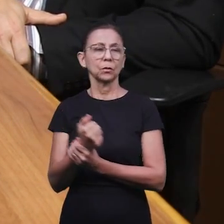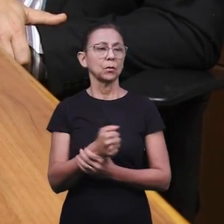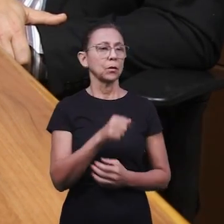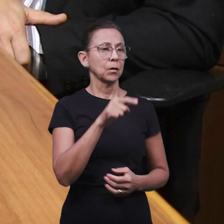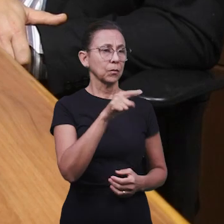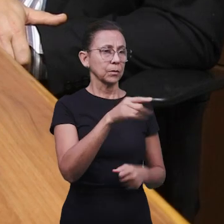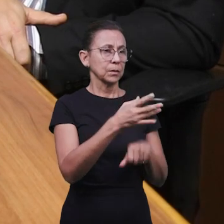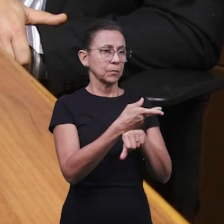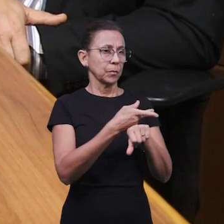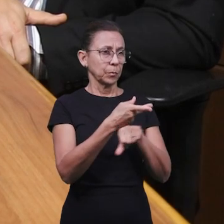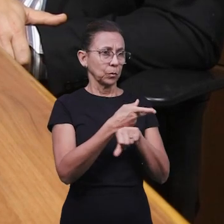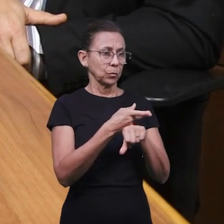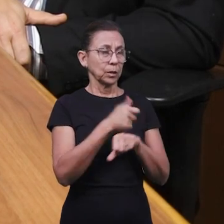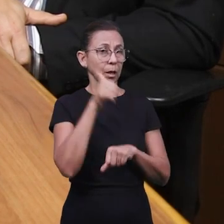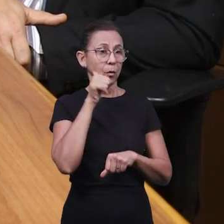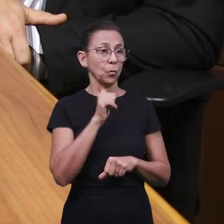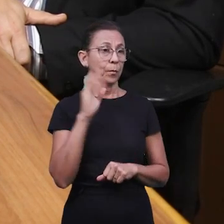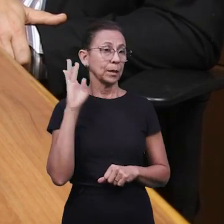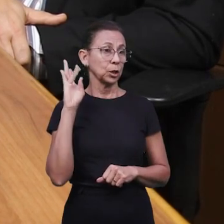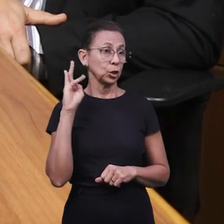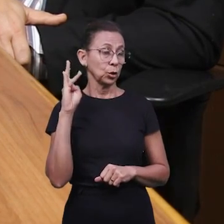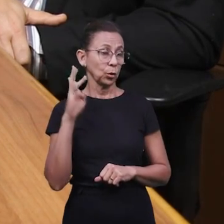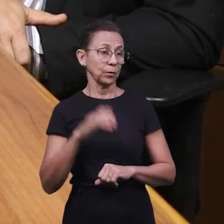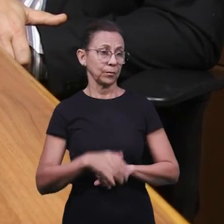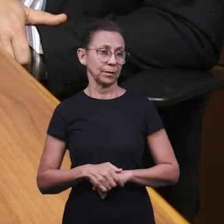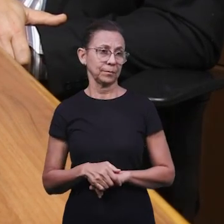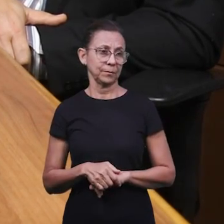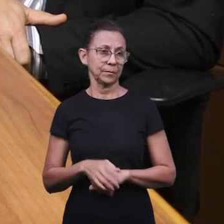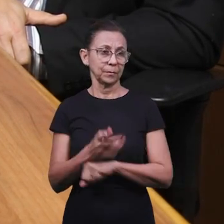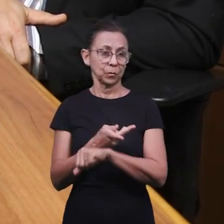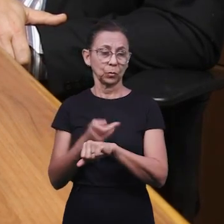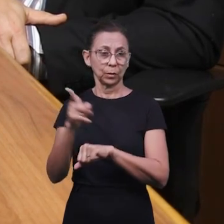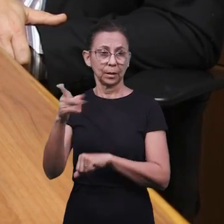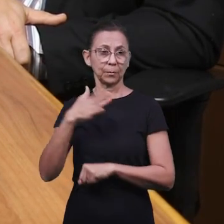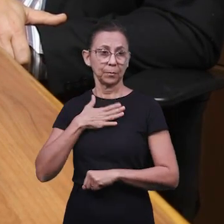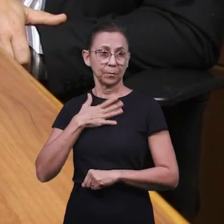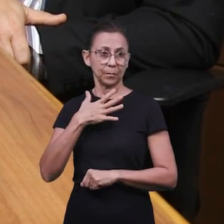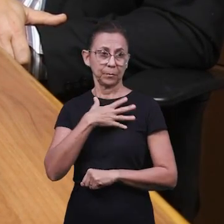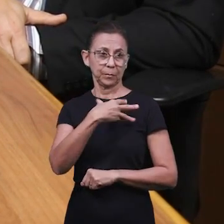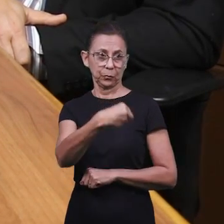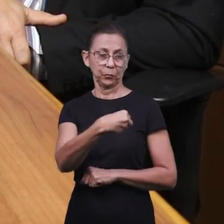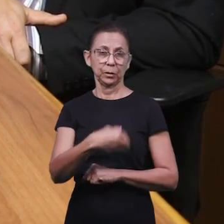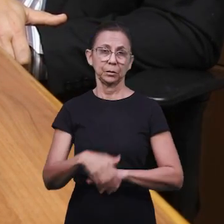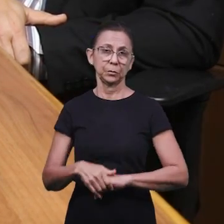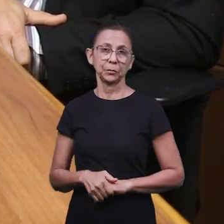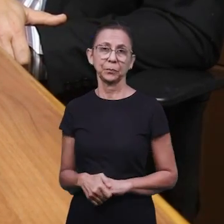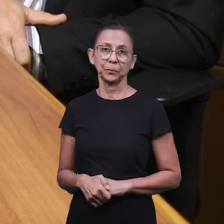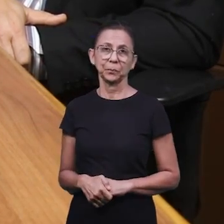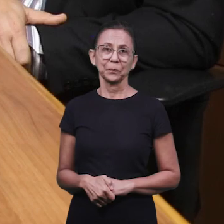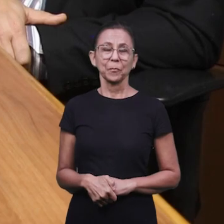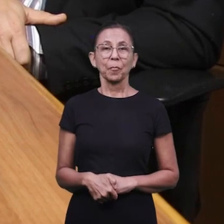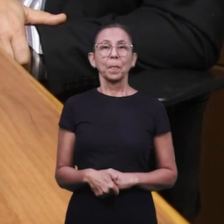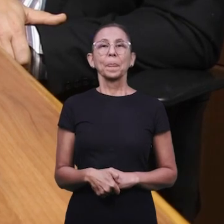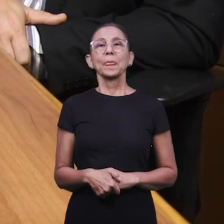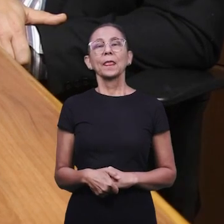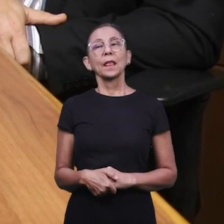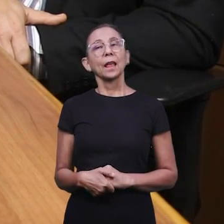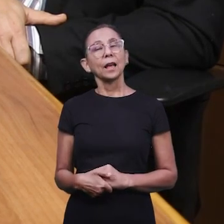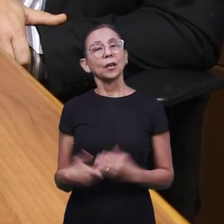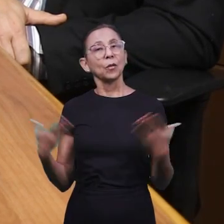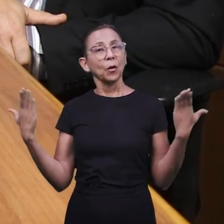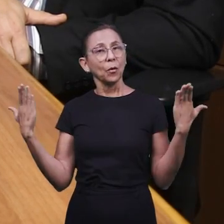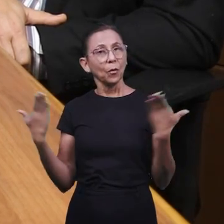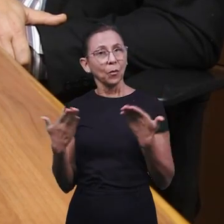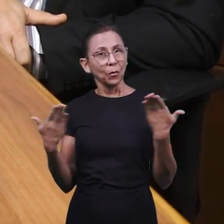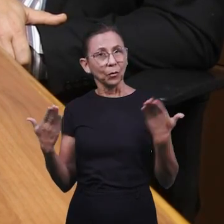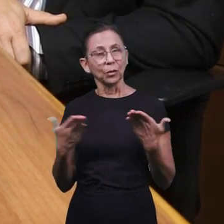vai preparar uma noiva para ele. Exatamente o que o Espírito Santo está fazendo hoje. Com a igreja. Com a igreja fiel. Não